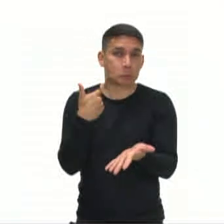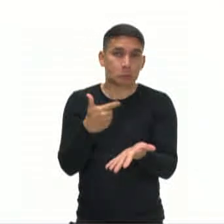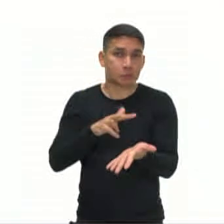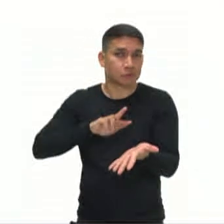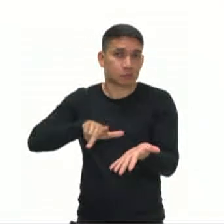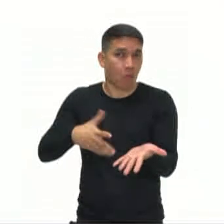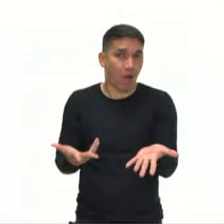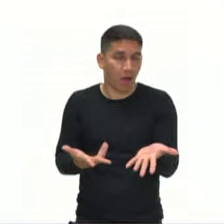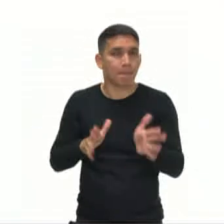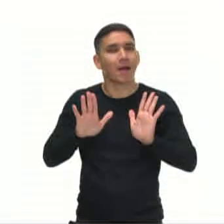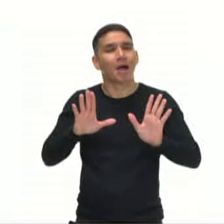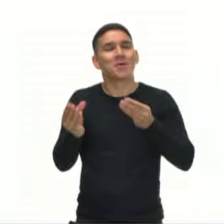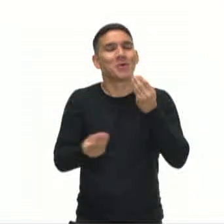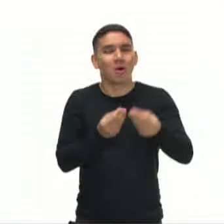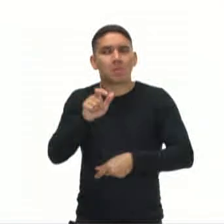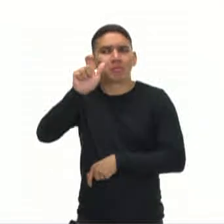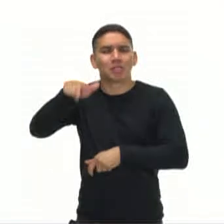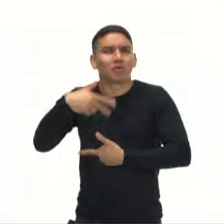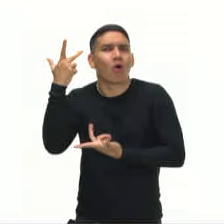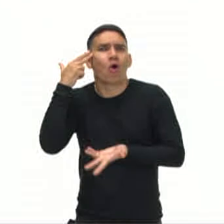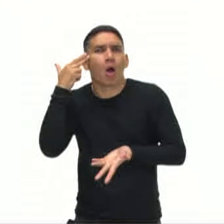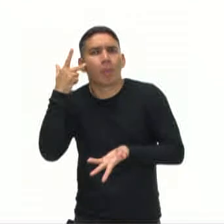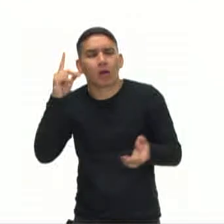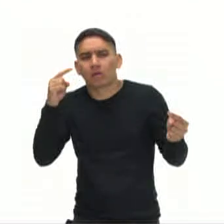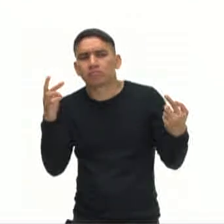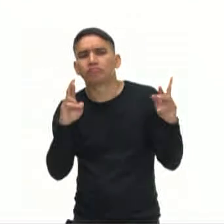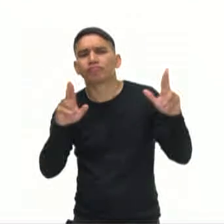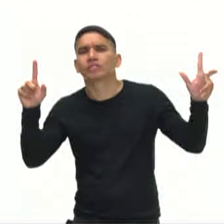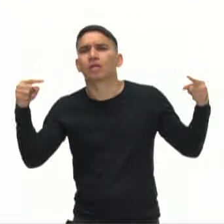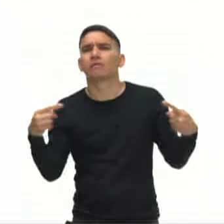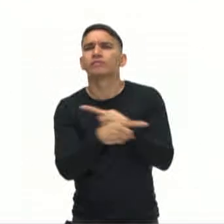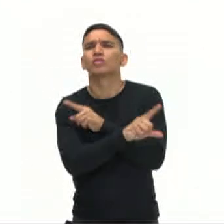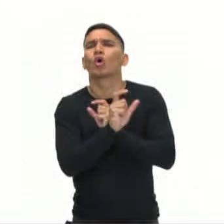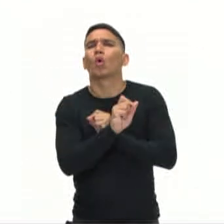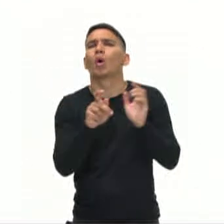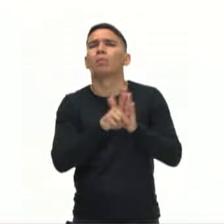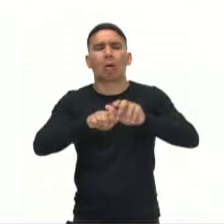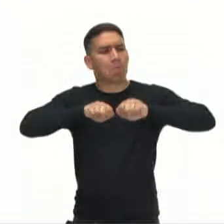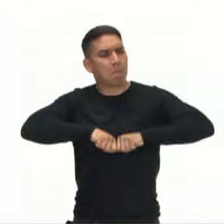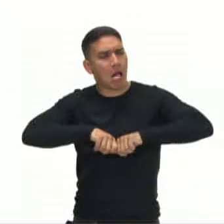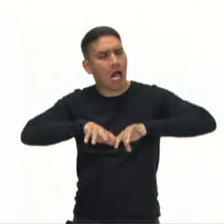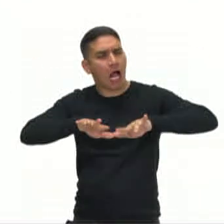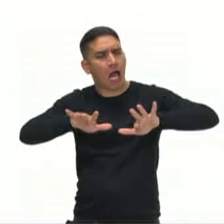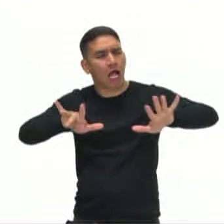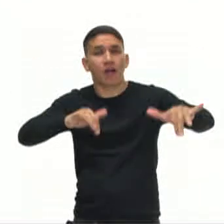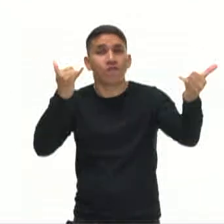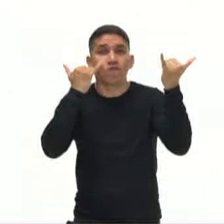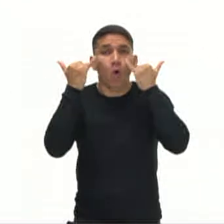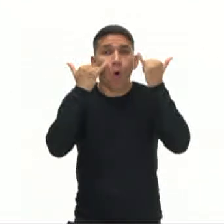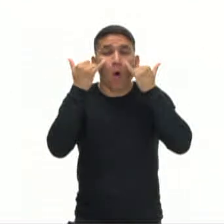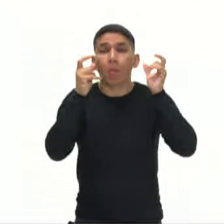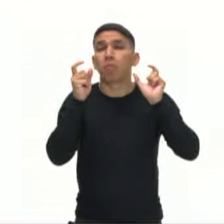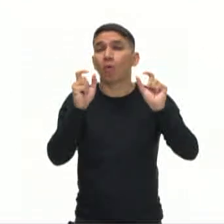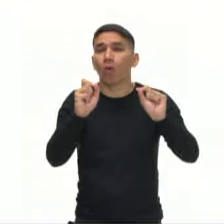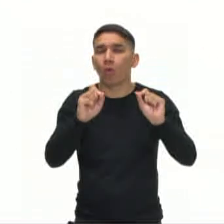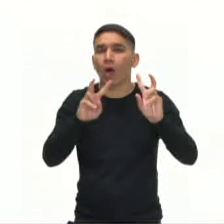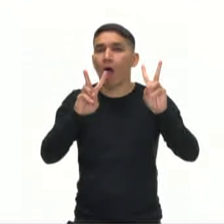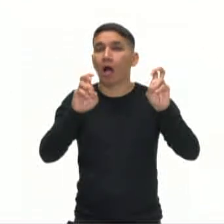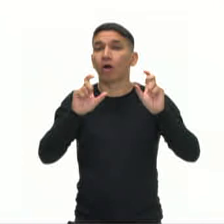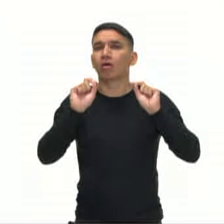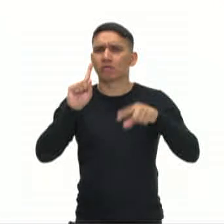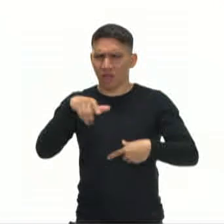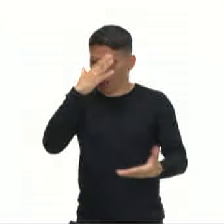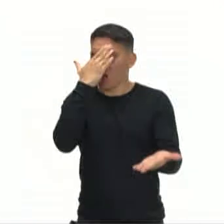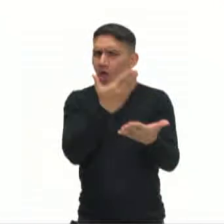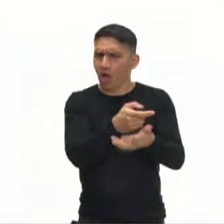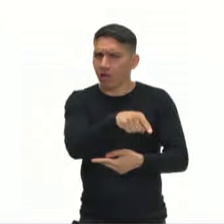pode o cidadão comum distinguir num volume pulverizado de informação entre aquela